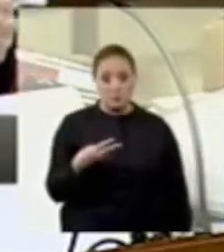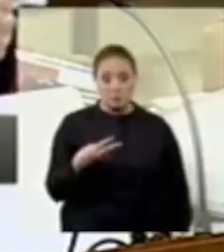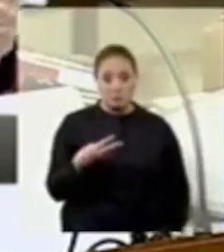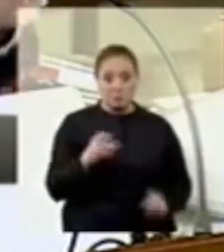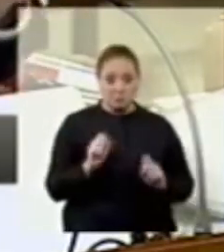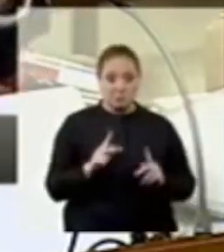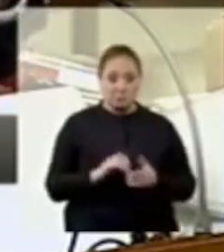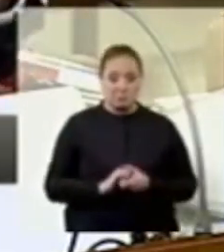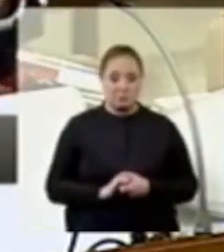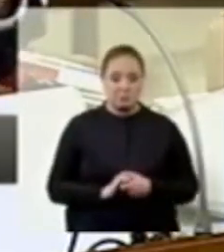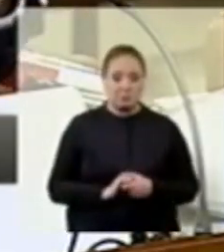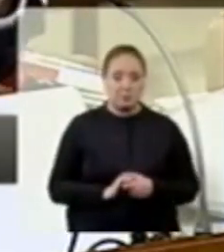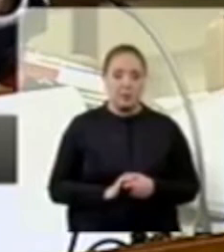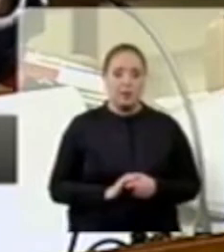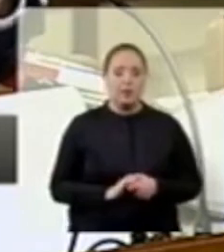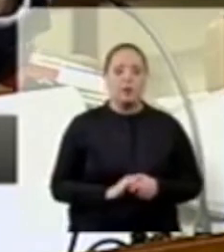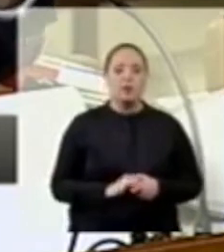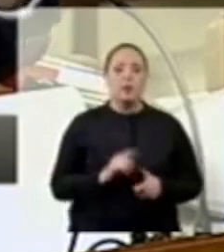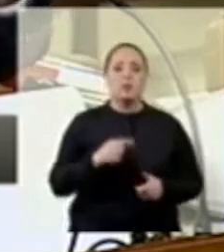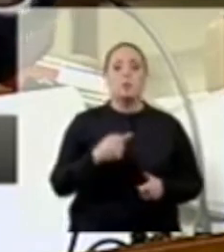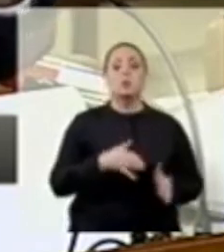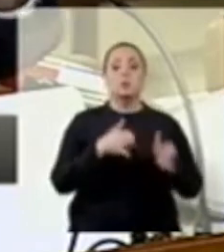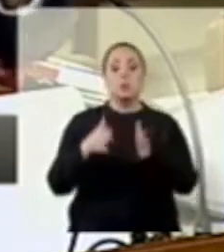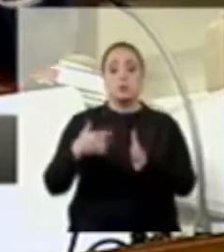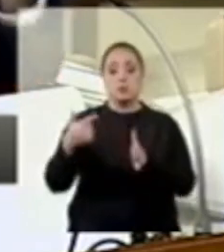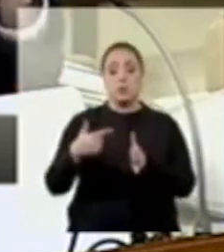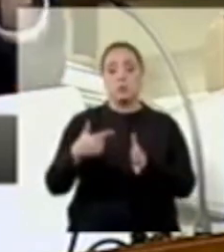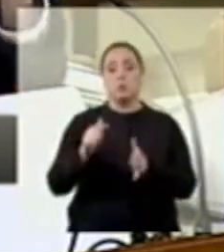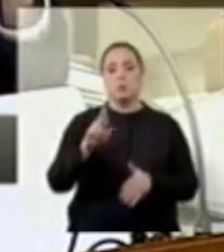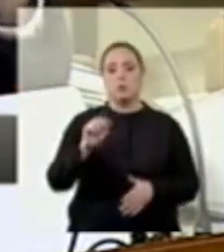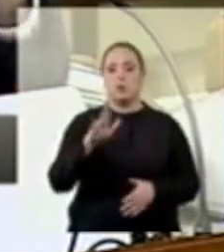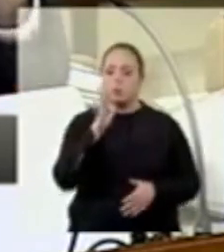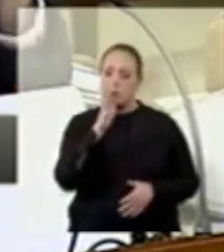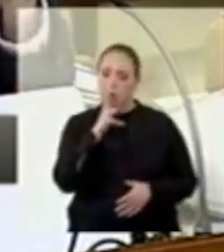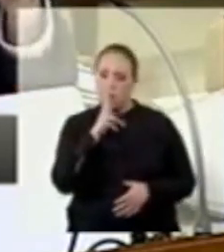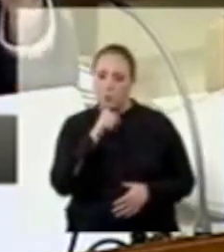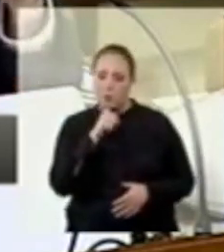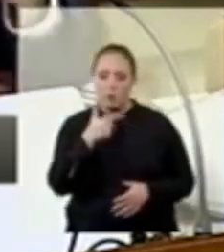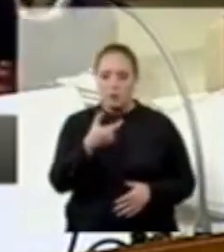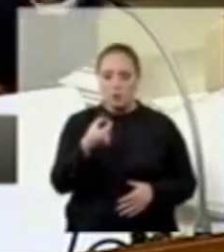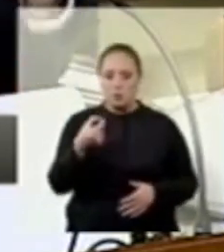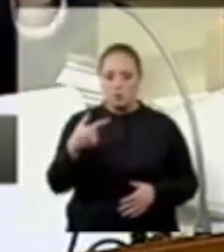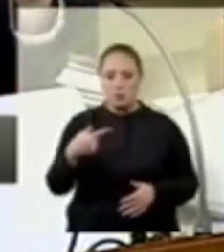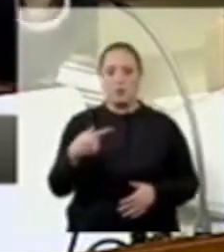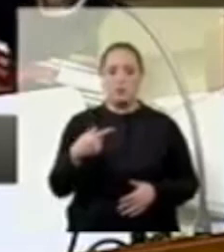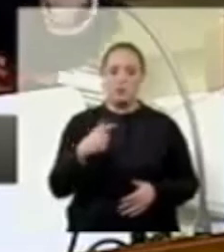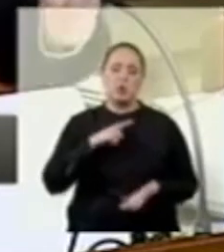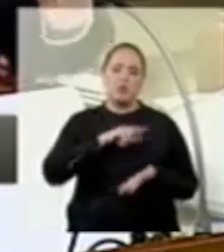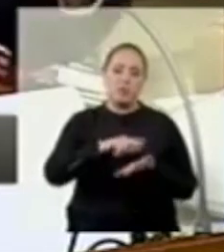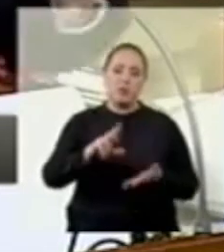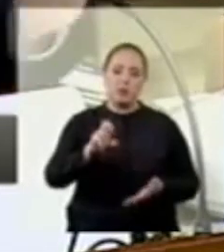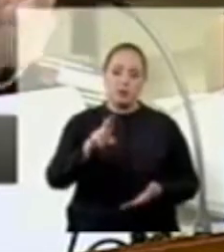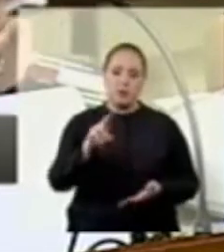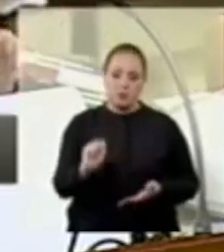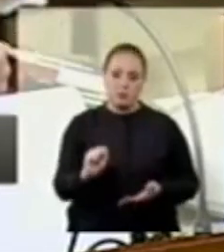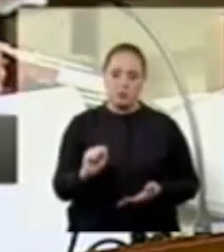ser a sentença de segundo o acorda no segundo grau demorou um pouco mais do que foi de 2007 eram muitos réus mesmo